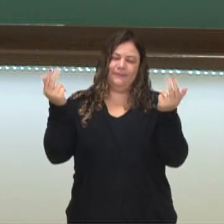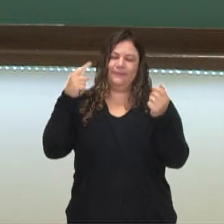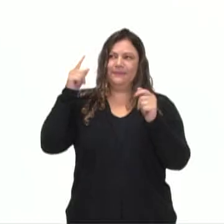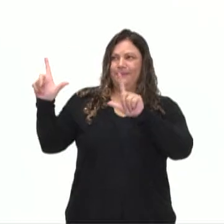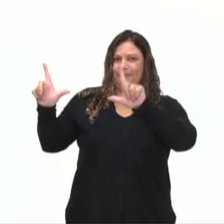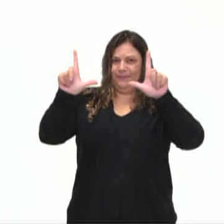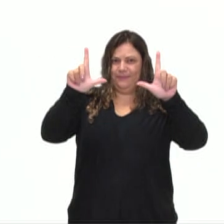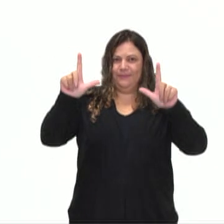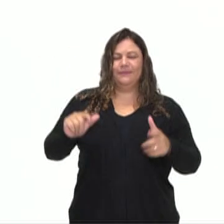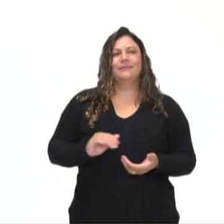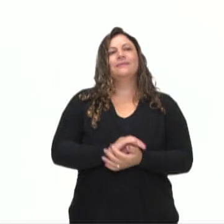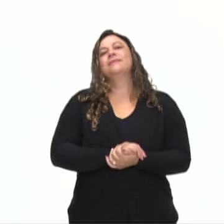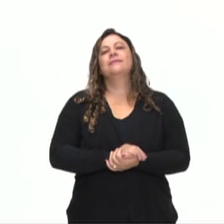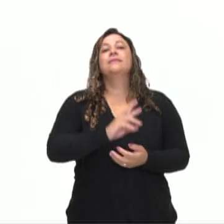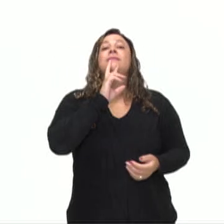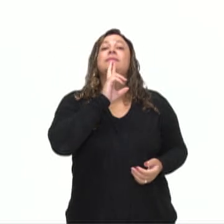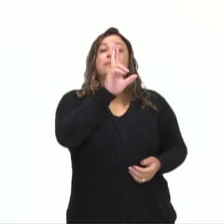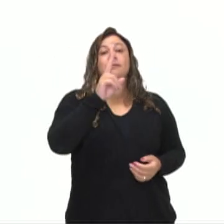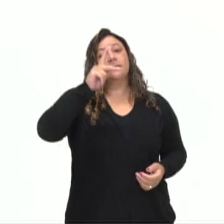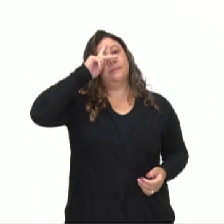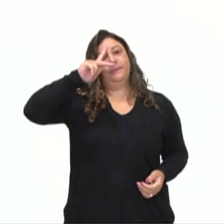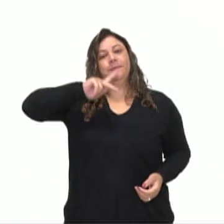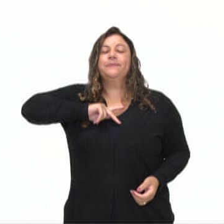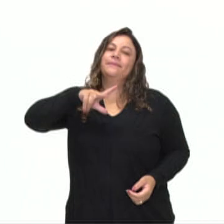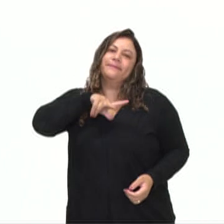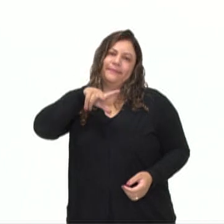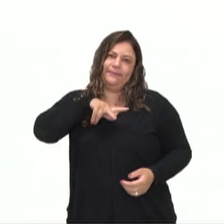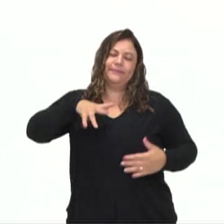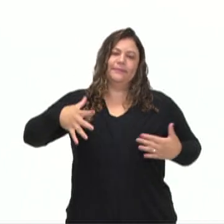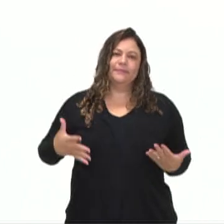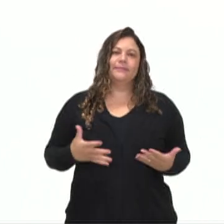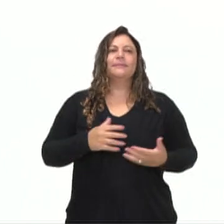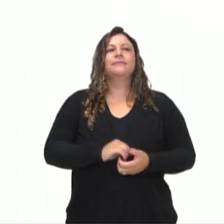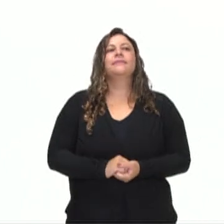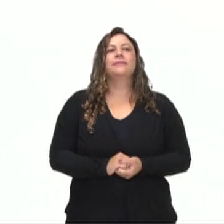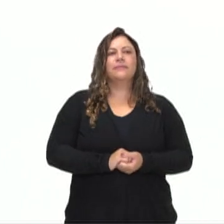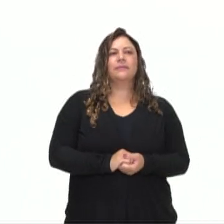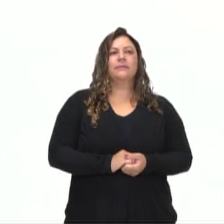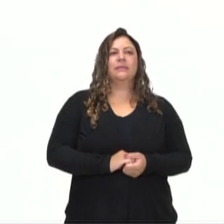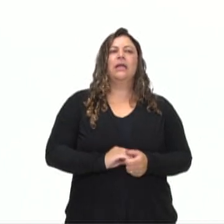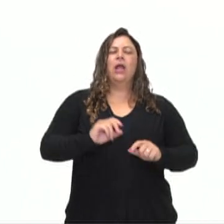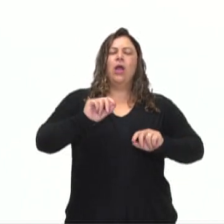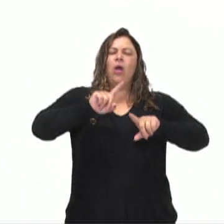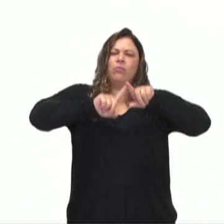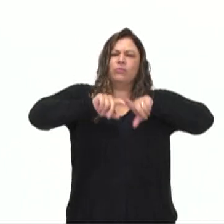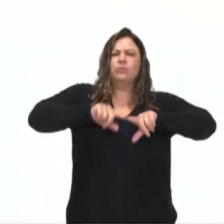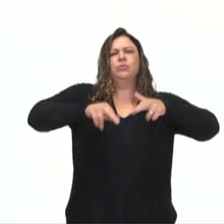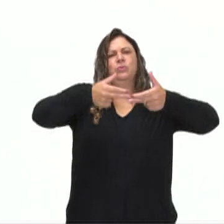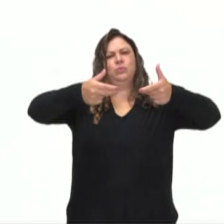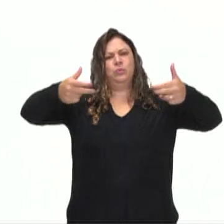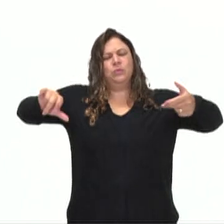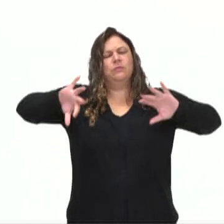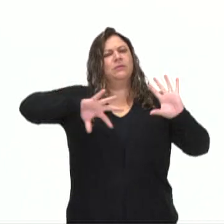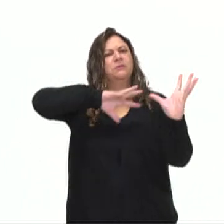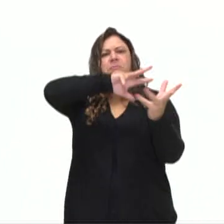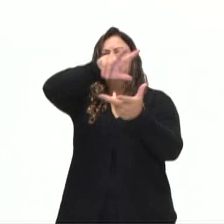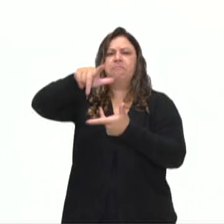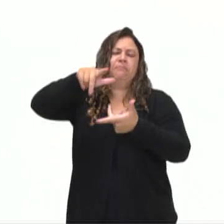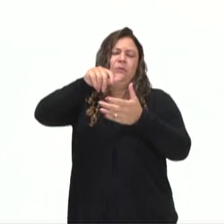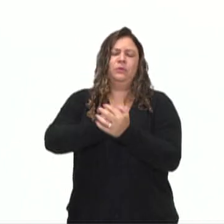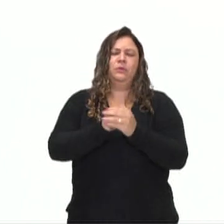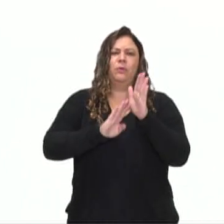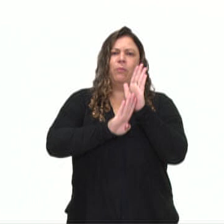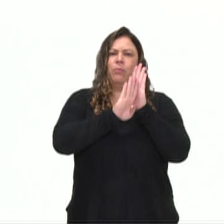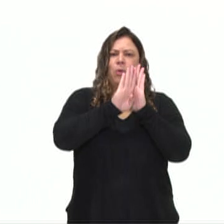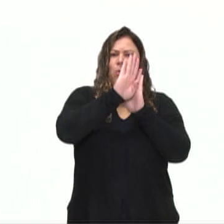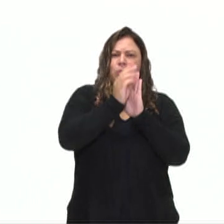você. Então é uma resposta pessoal essa aqui, aonde produtos de diferentes partes do planeta, bolsa de valores,